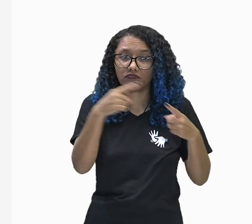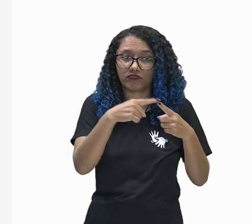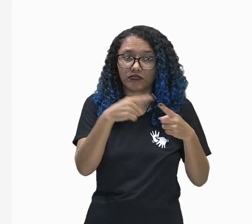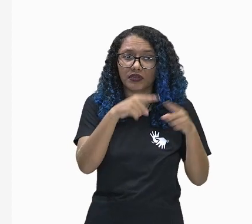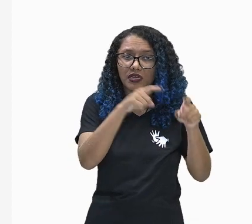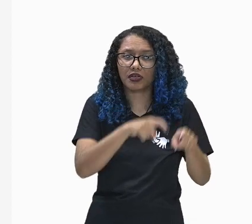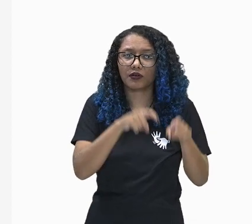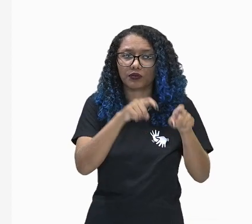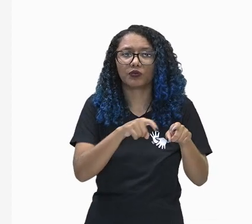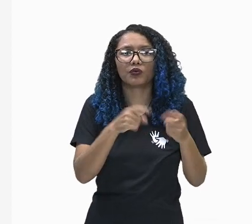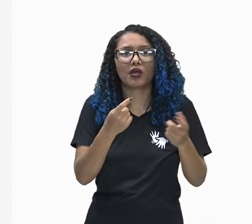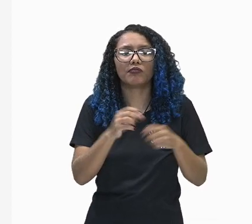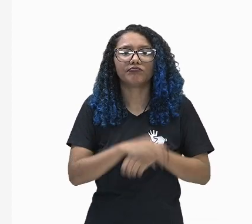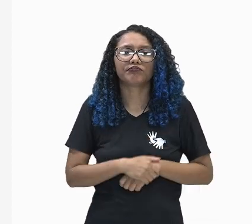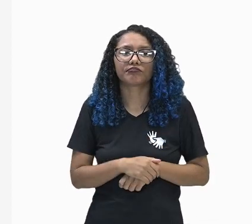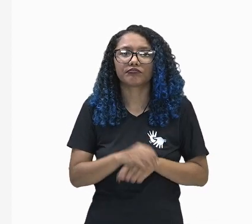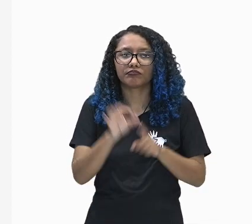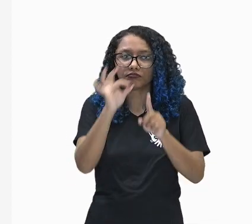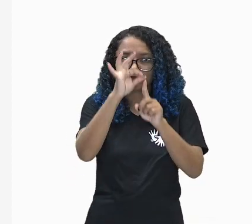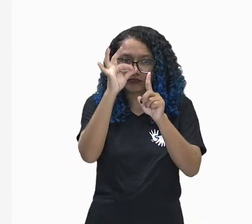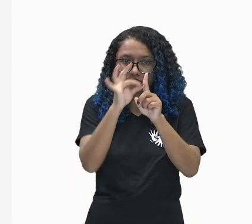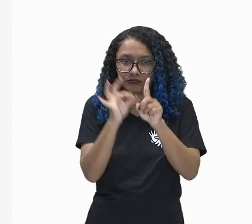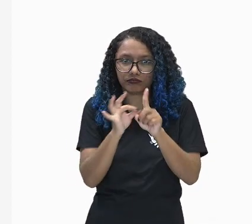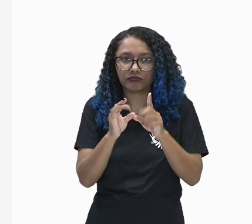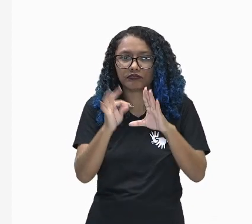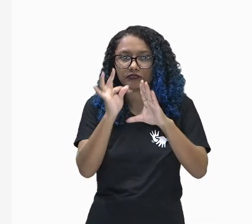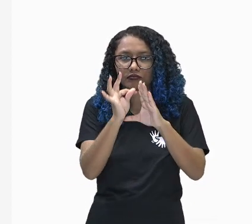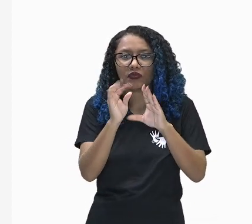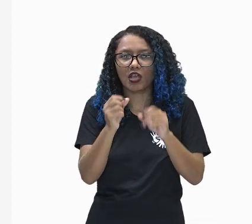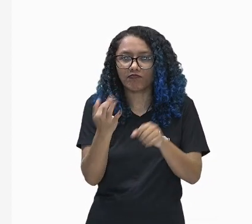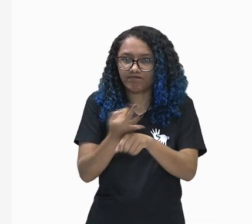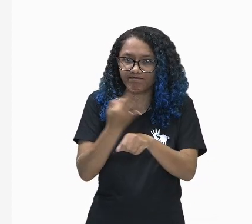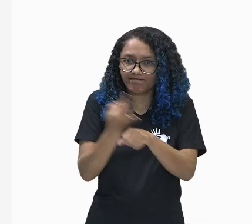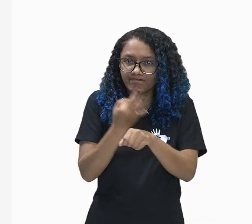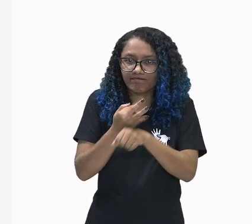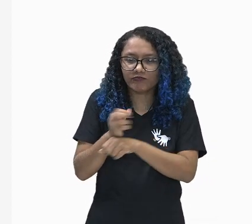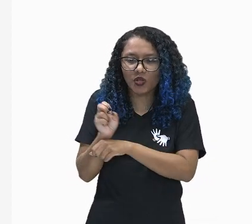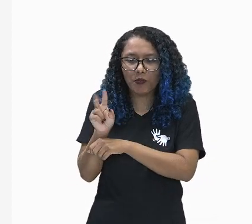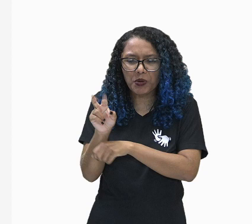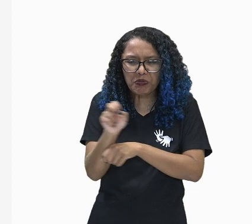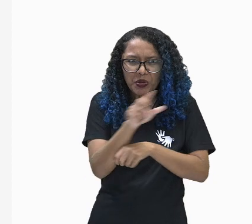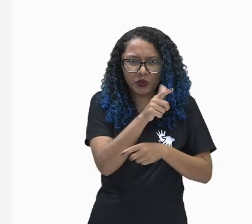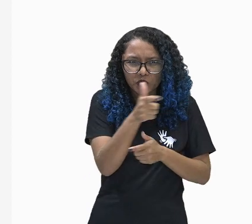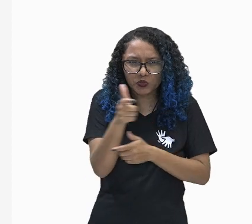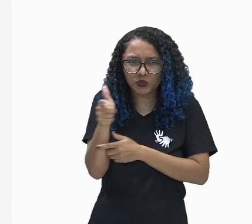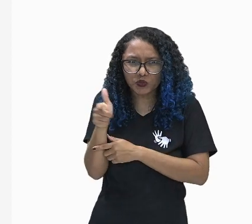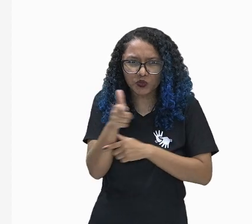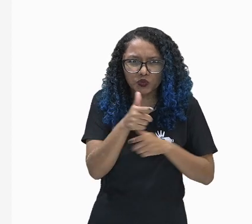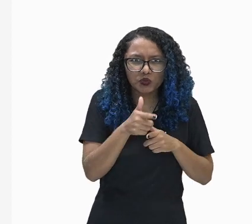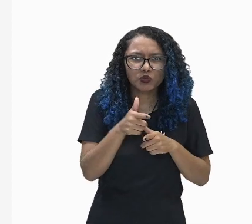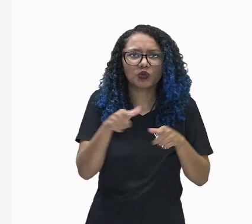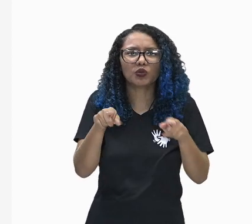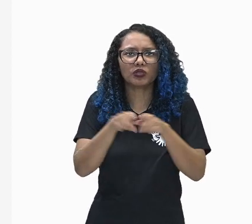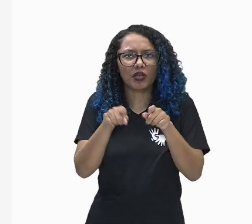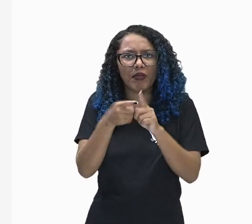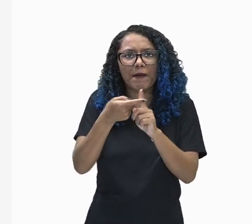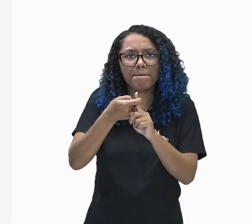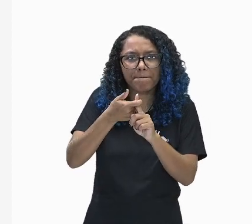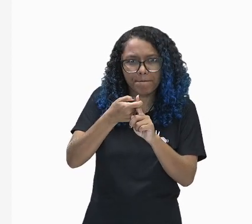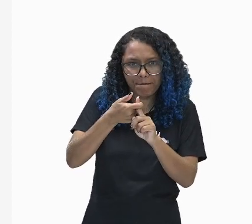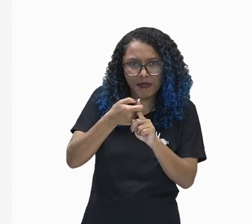temos aí a soja transgênica, que é resistente a herbicidas. Nós temos o milho transgênico com alto teor de amido, isso